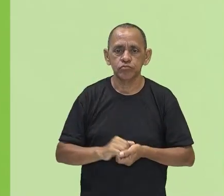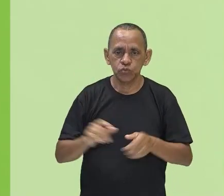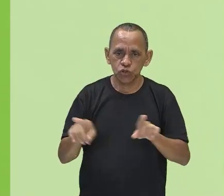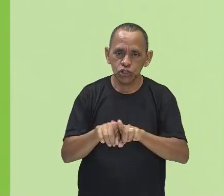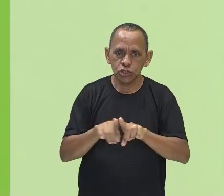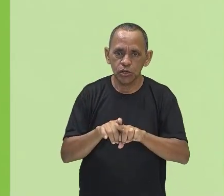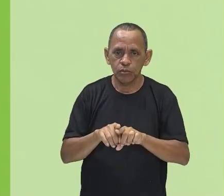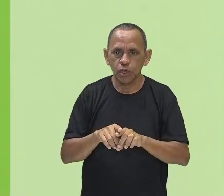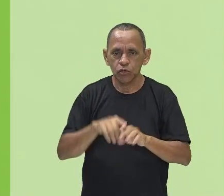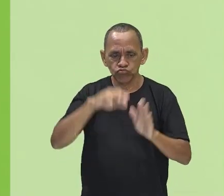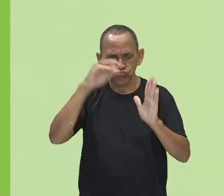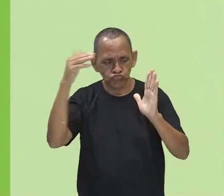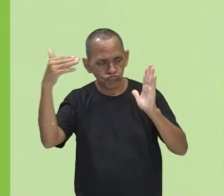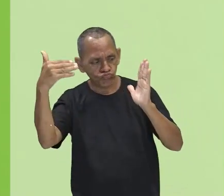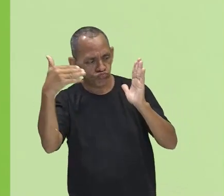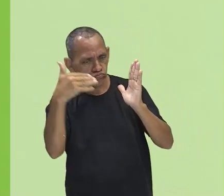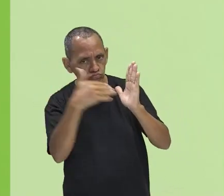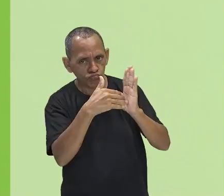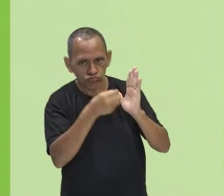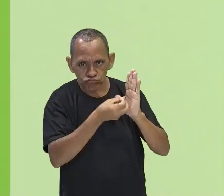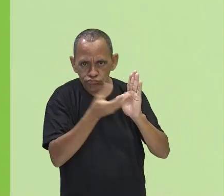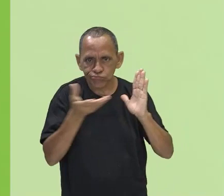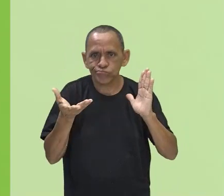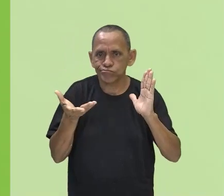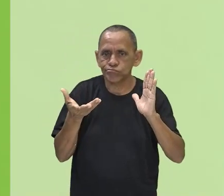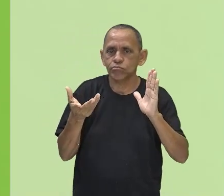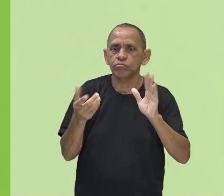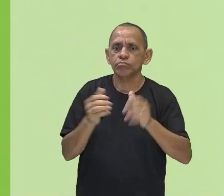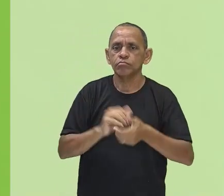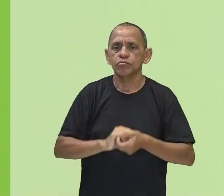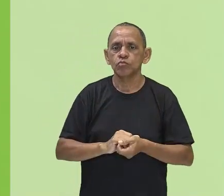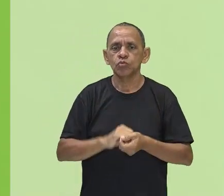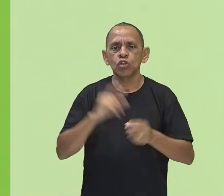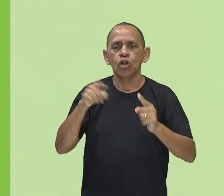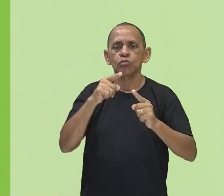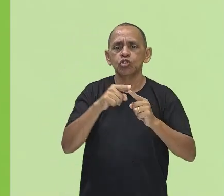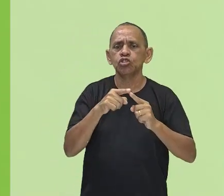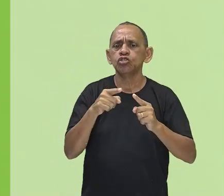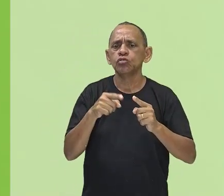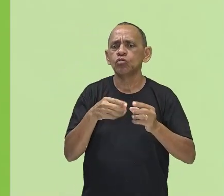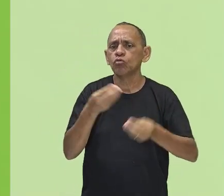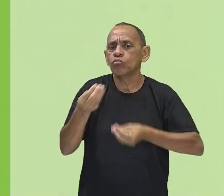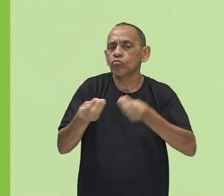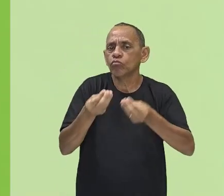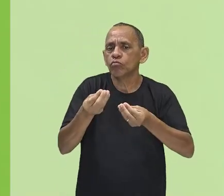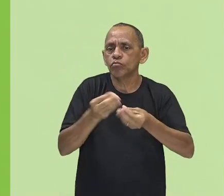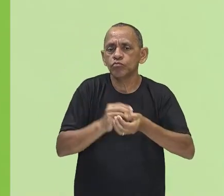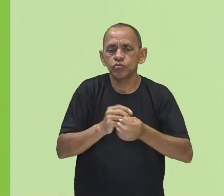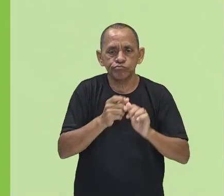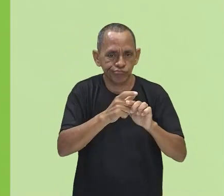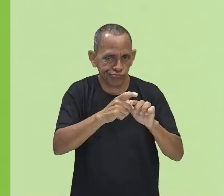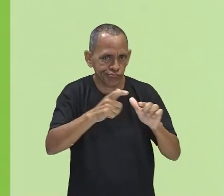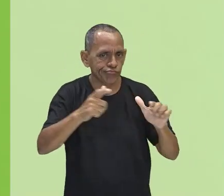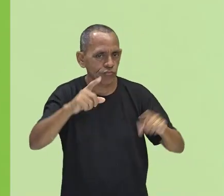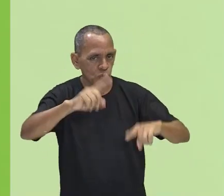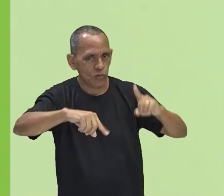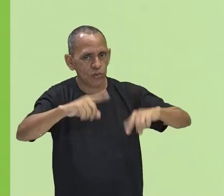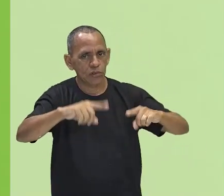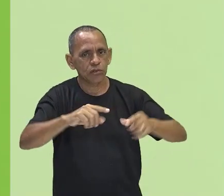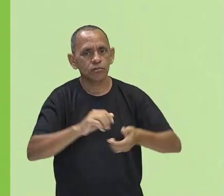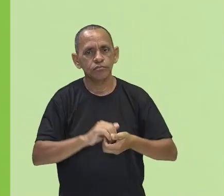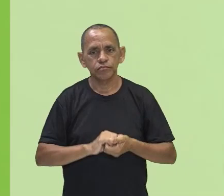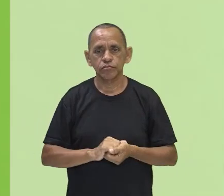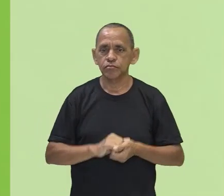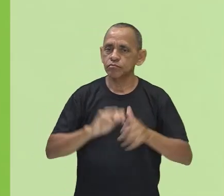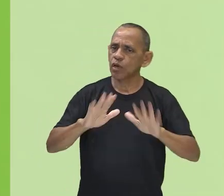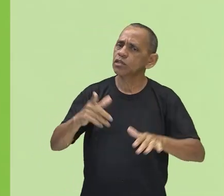Esse ponto nós chamamos de foco. E qual é o principal objetivo dessa lente? Aumentar os objetos. Só que tem uma lente em